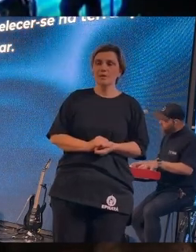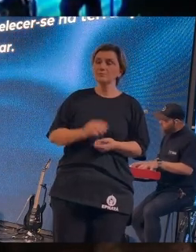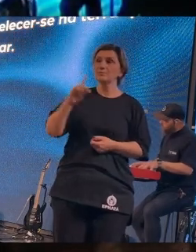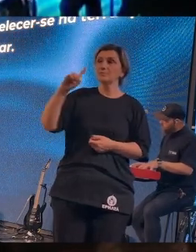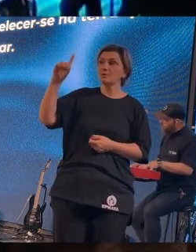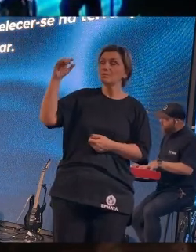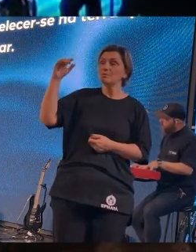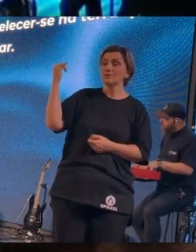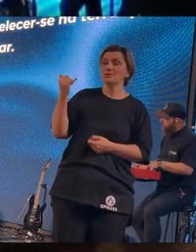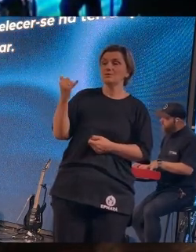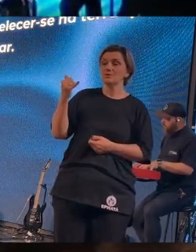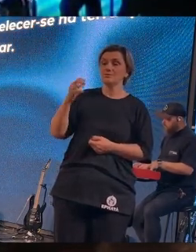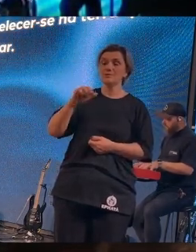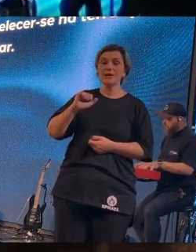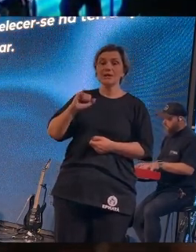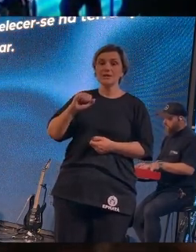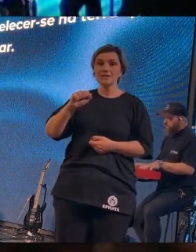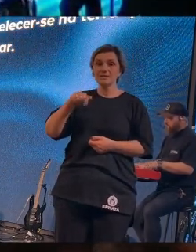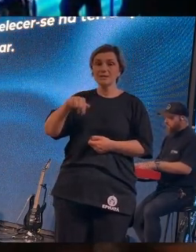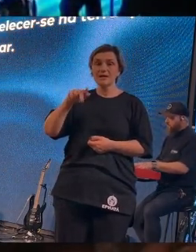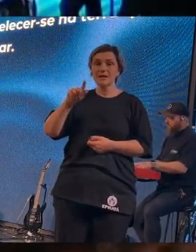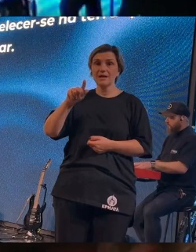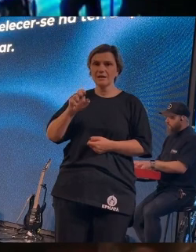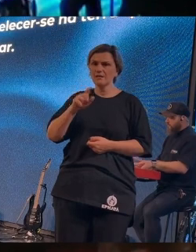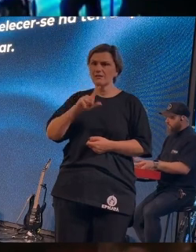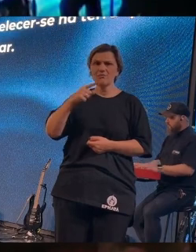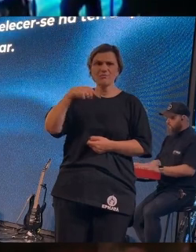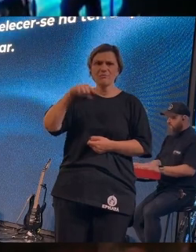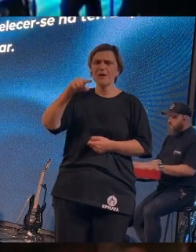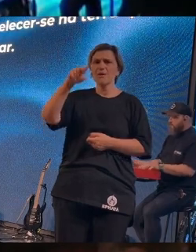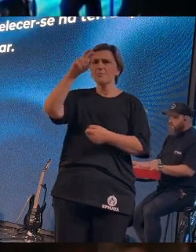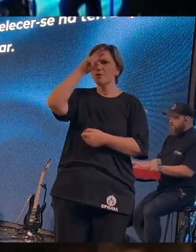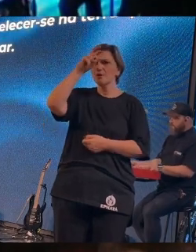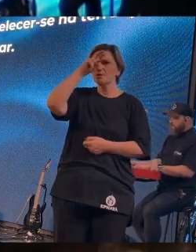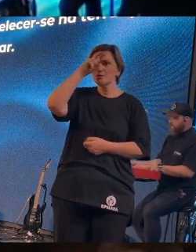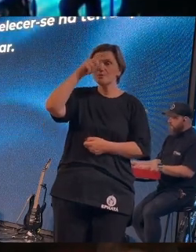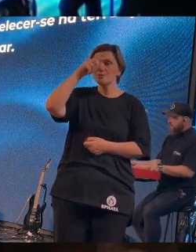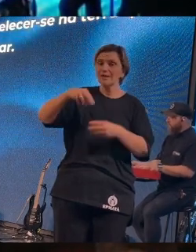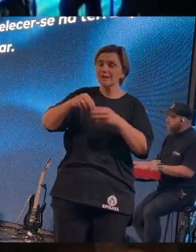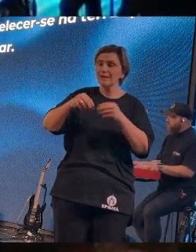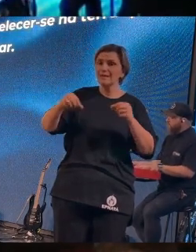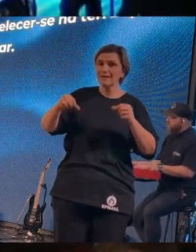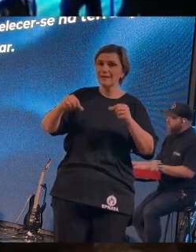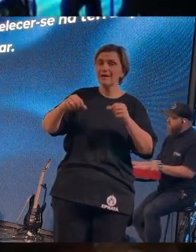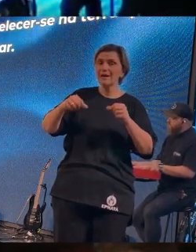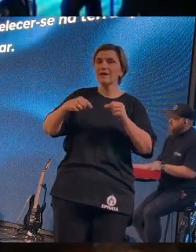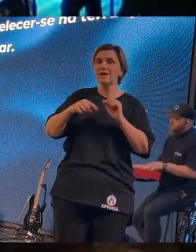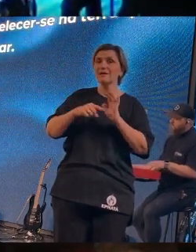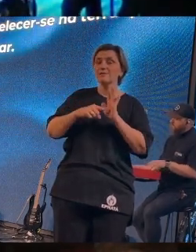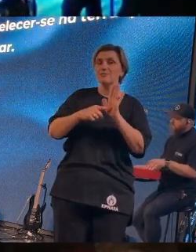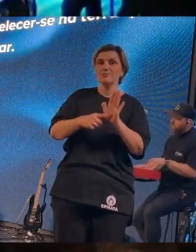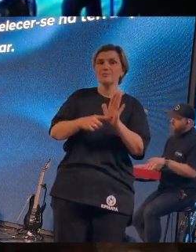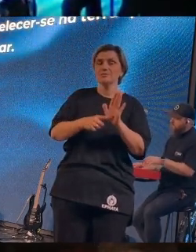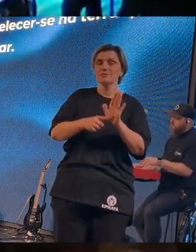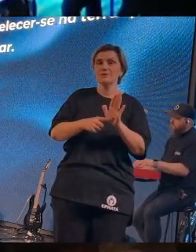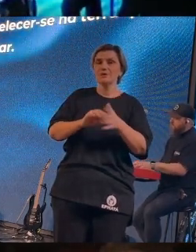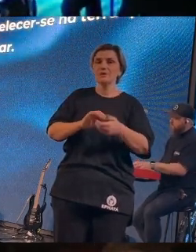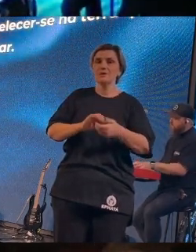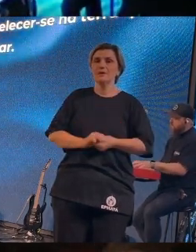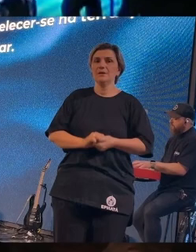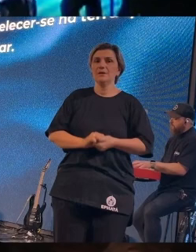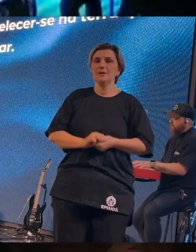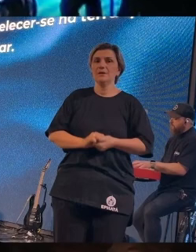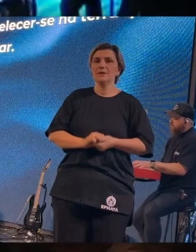Deus, ele diz para Isaque: não vá para o Egito, fique na terra que eu lhe indico. No versículo 3